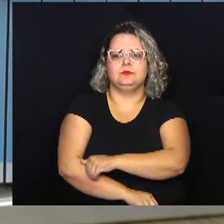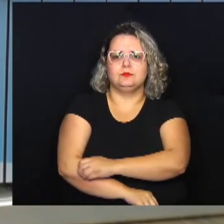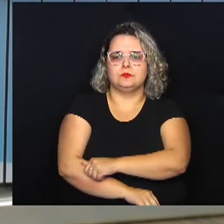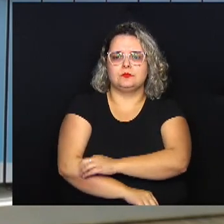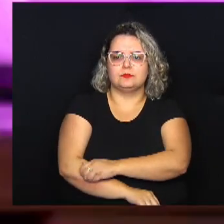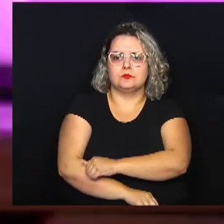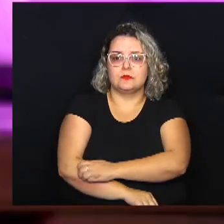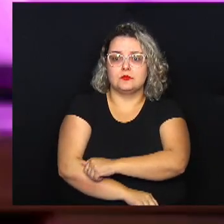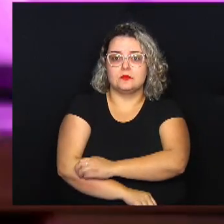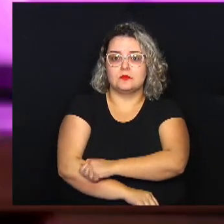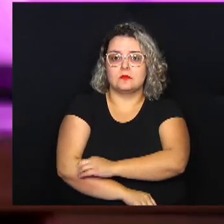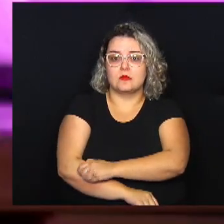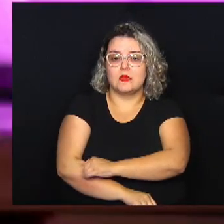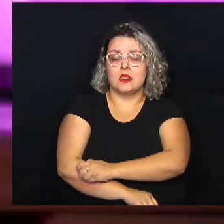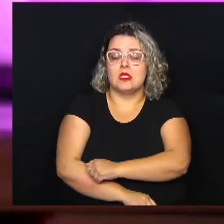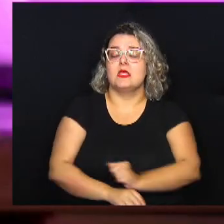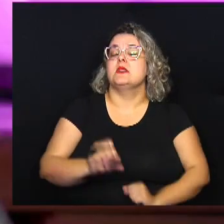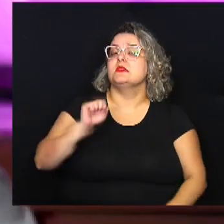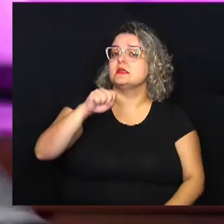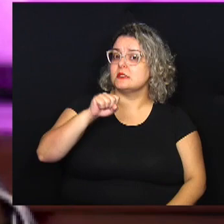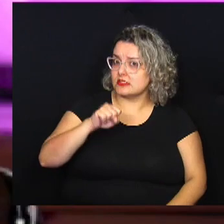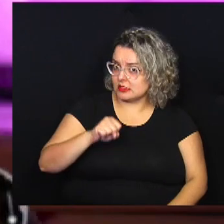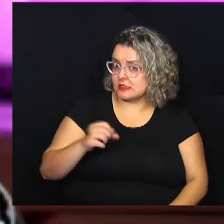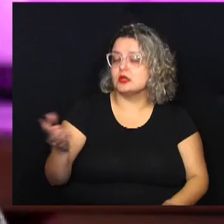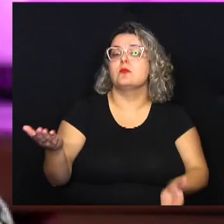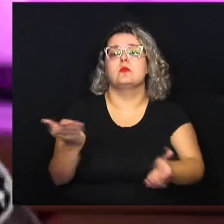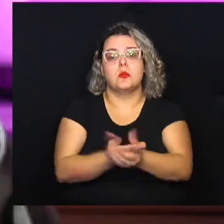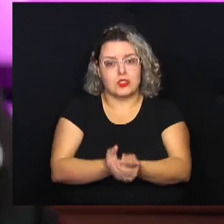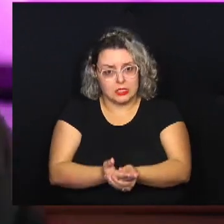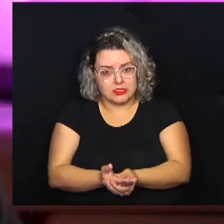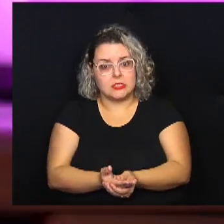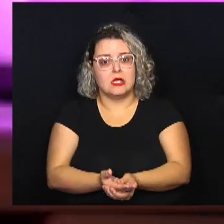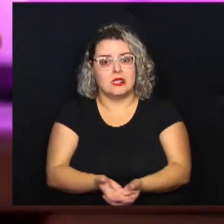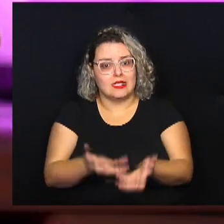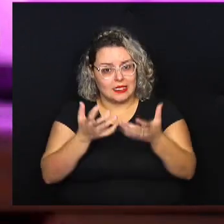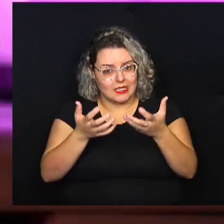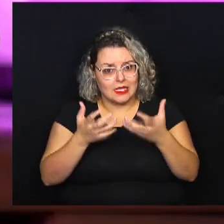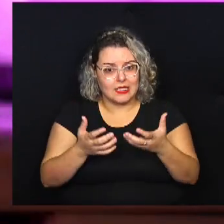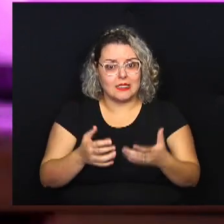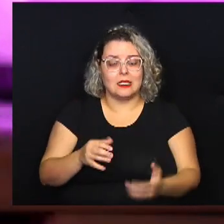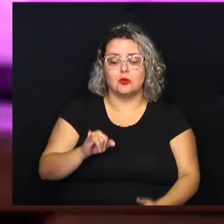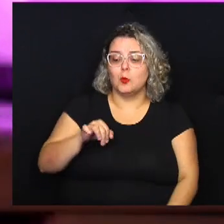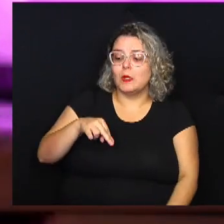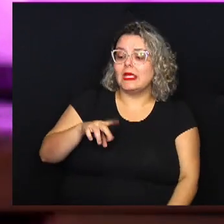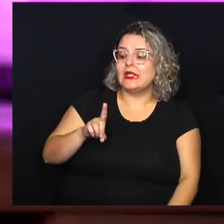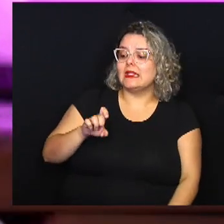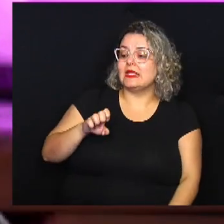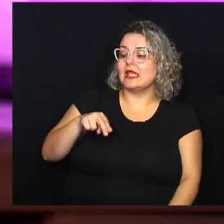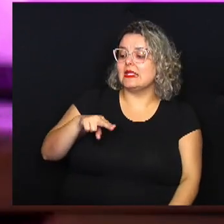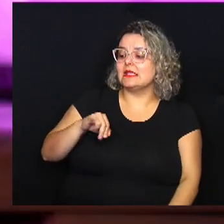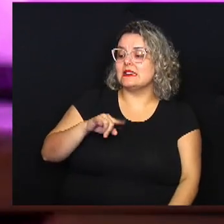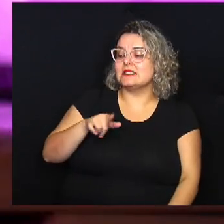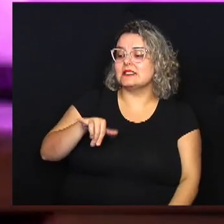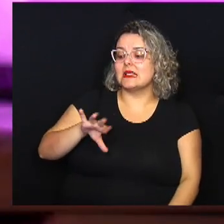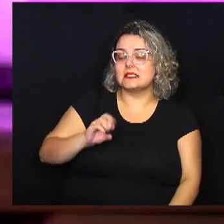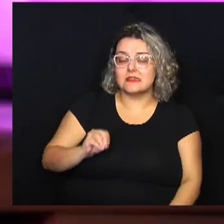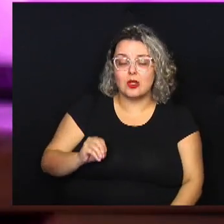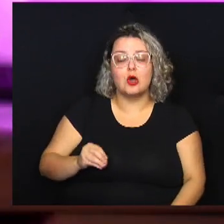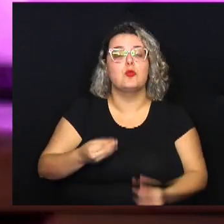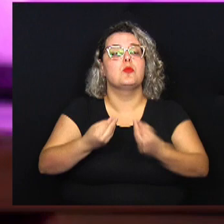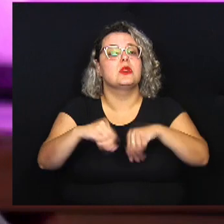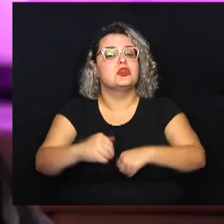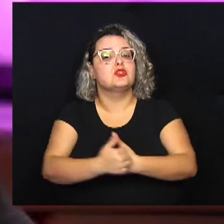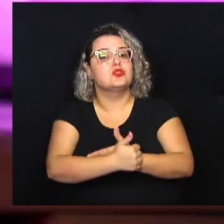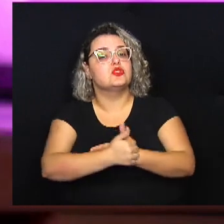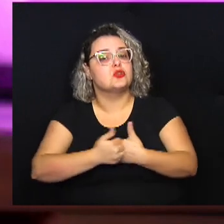Exatamente. Caberia um processo ali requerendo indenização pelos danos morais, lembrando que a companhia aérea ela vai